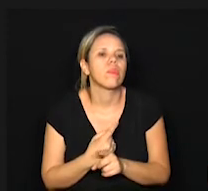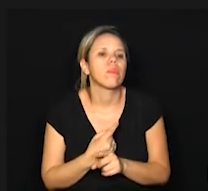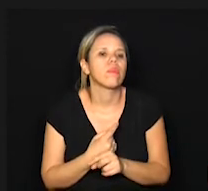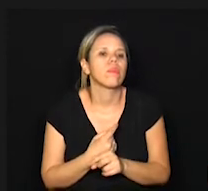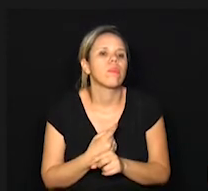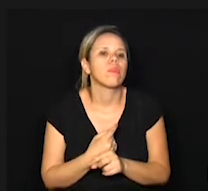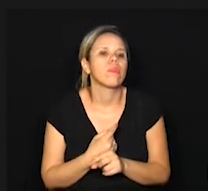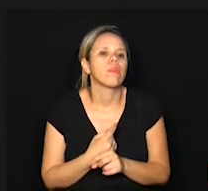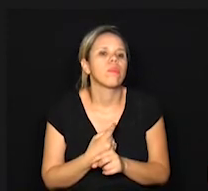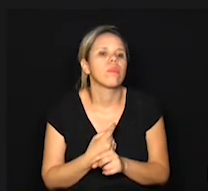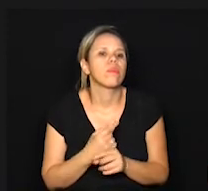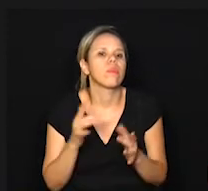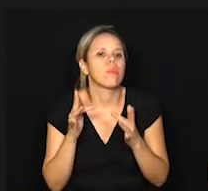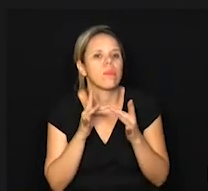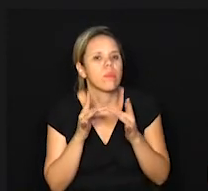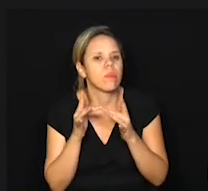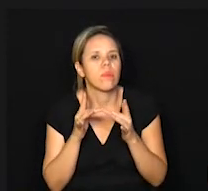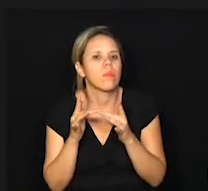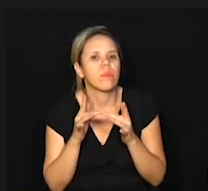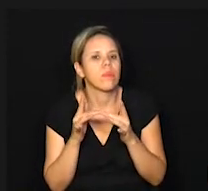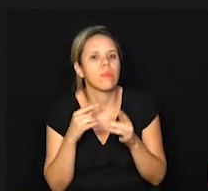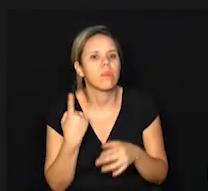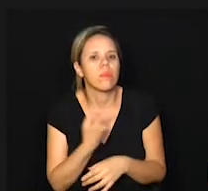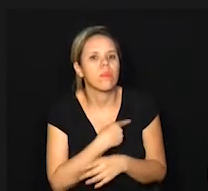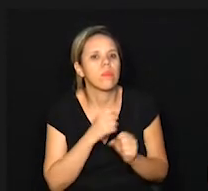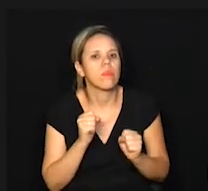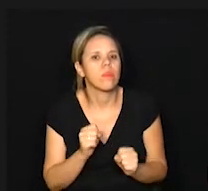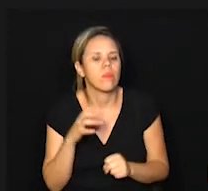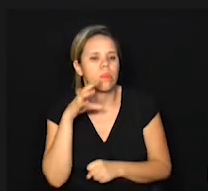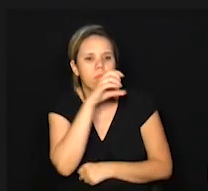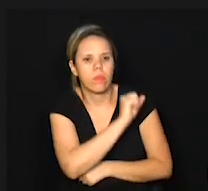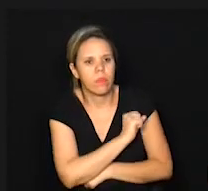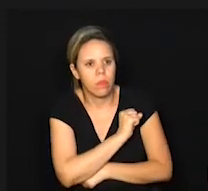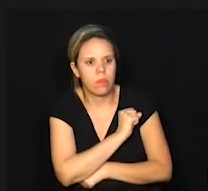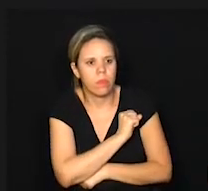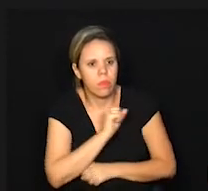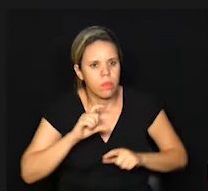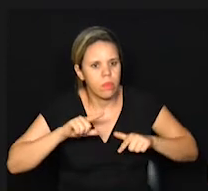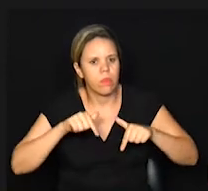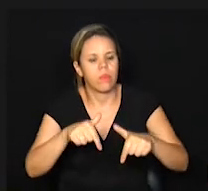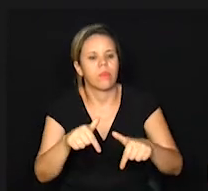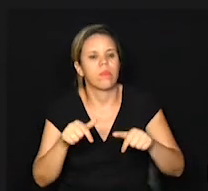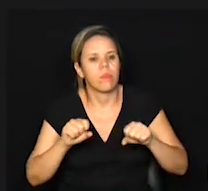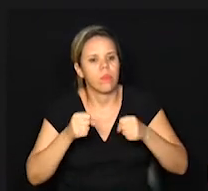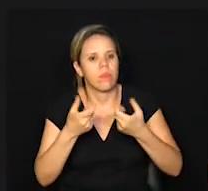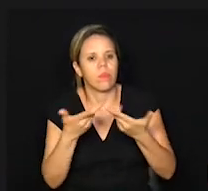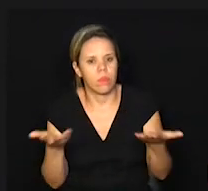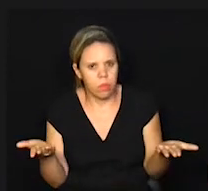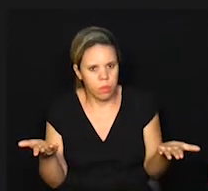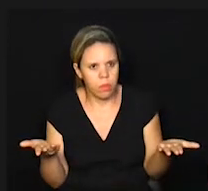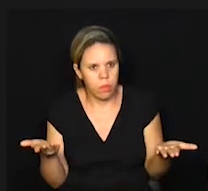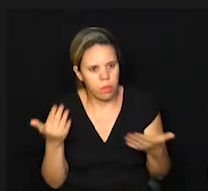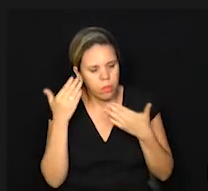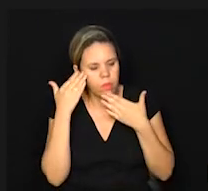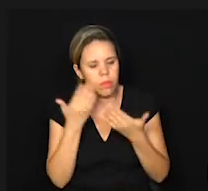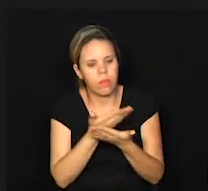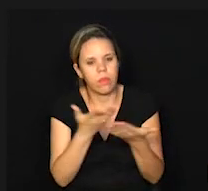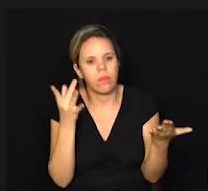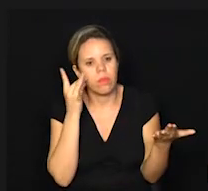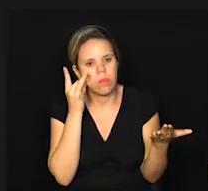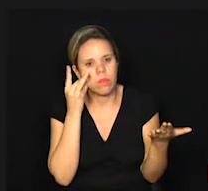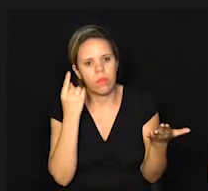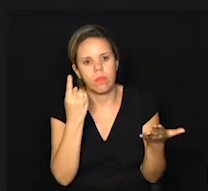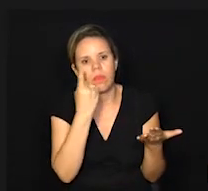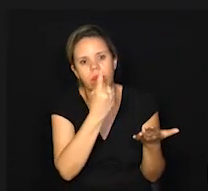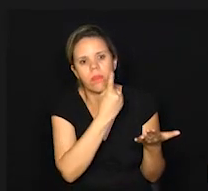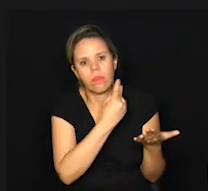se contactar, para que a gente possa rapidamente tomar providência em relação a isso. Então, eu agradeço a presença de